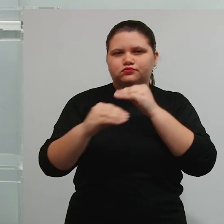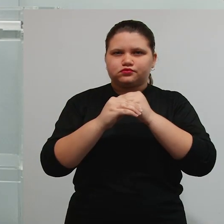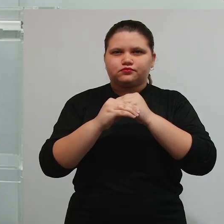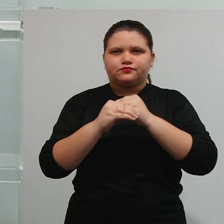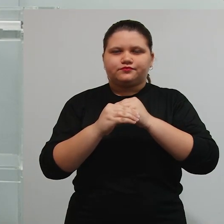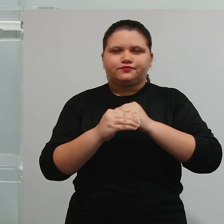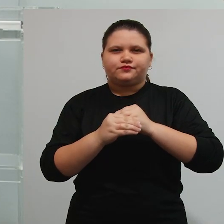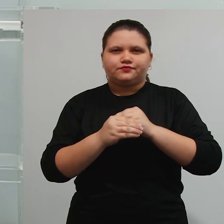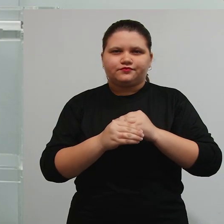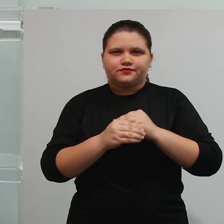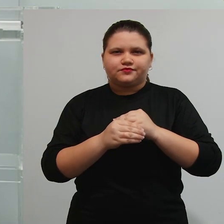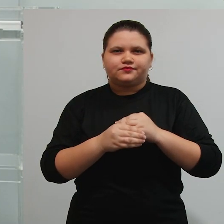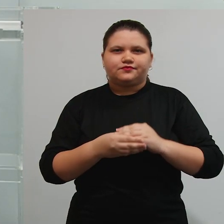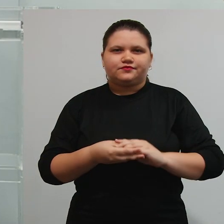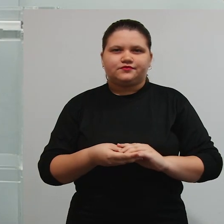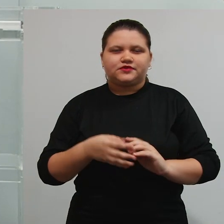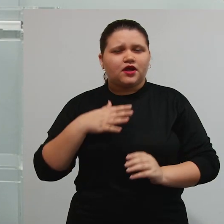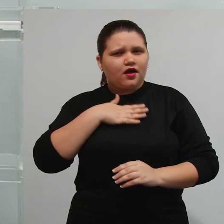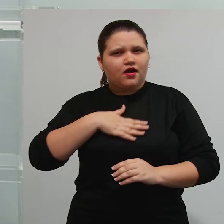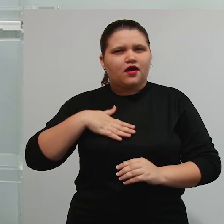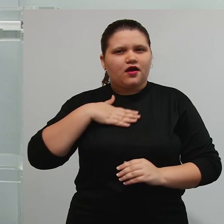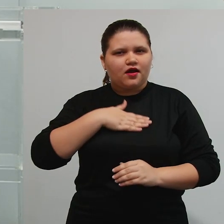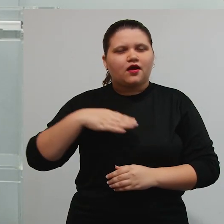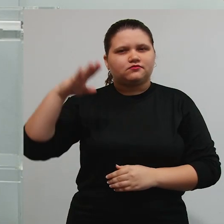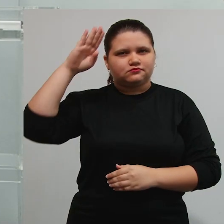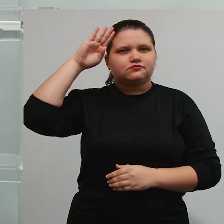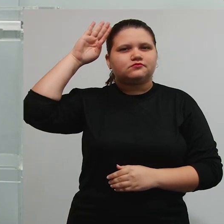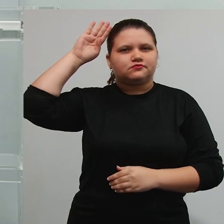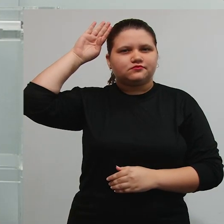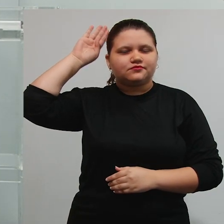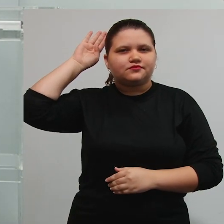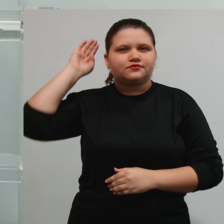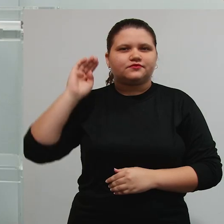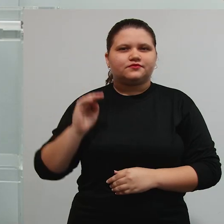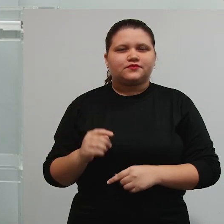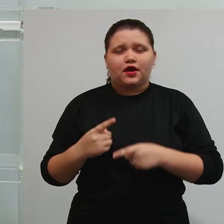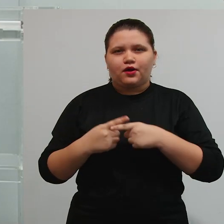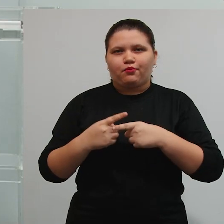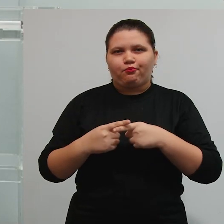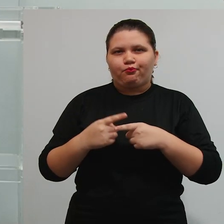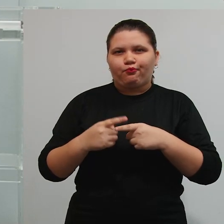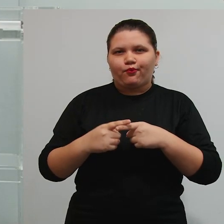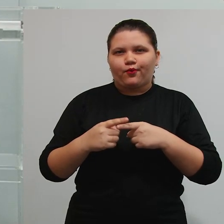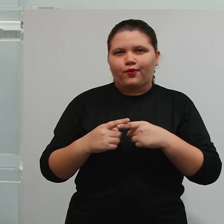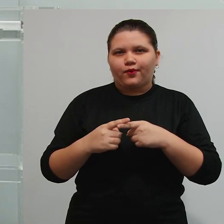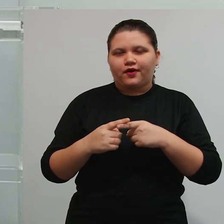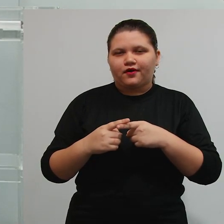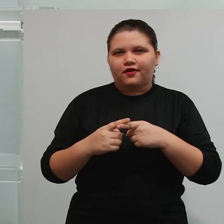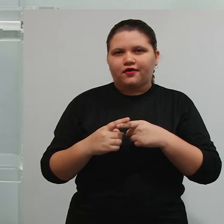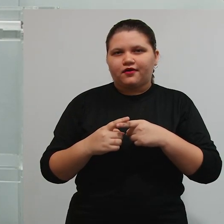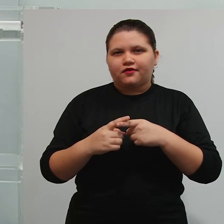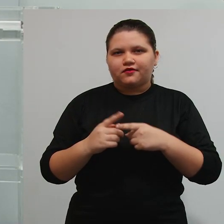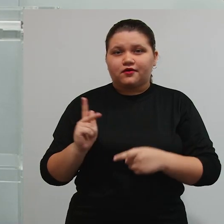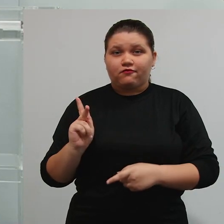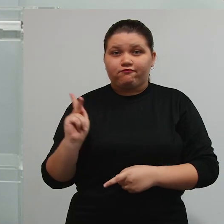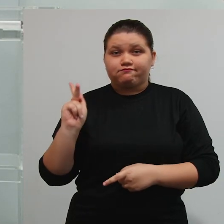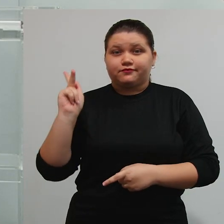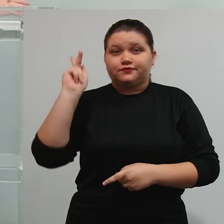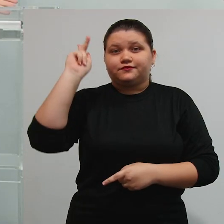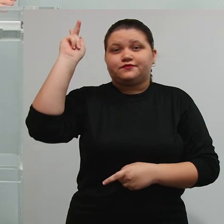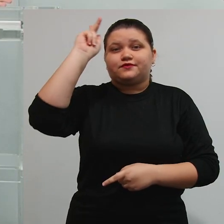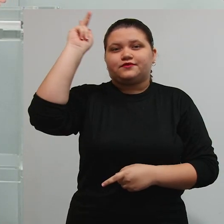atitude é valorizada pela academia e pela ciência. Segundo, porque você valoriza o que outros